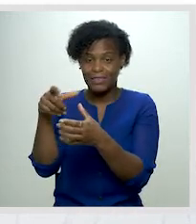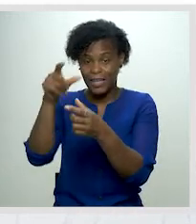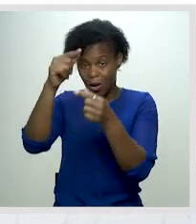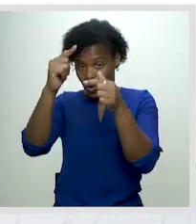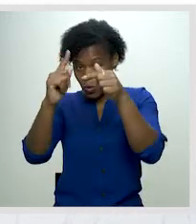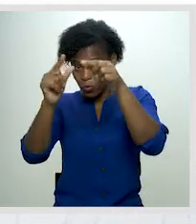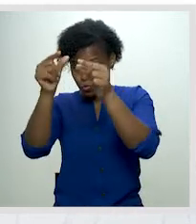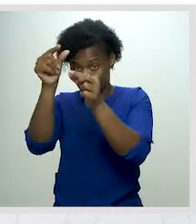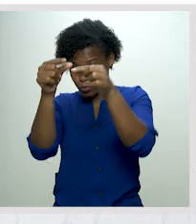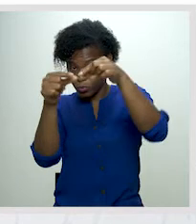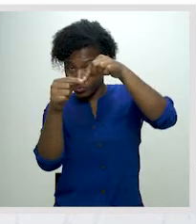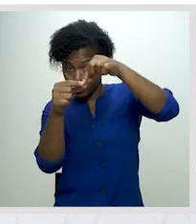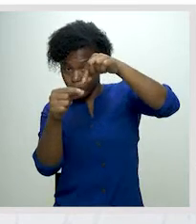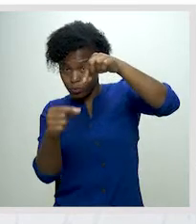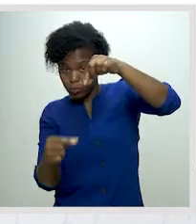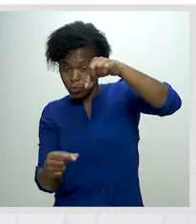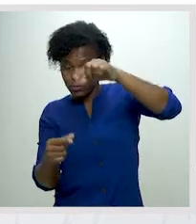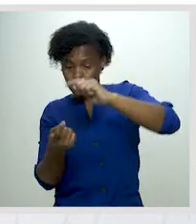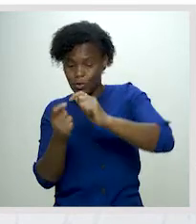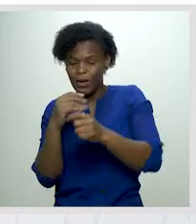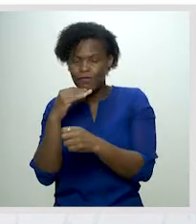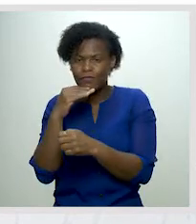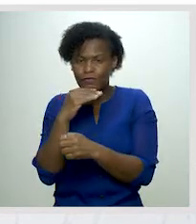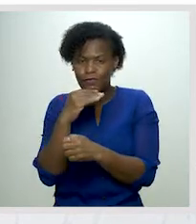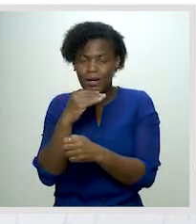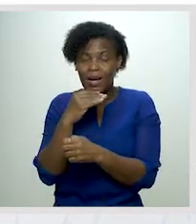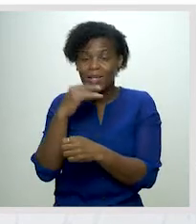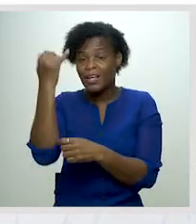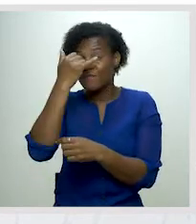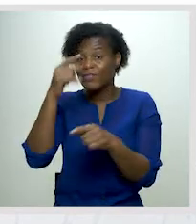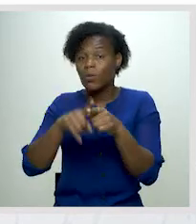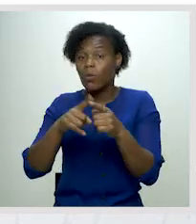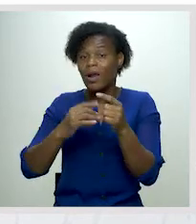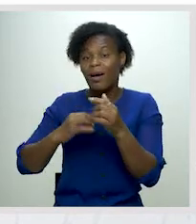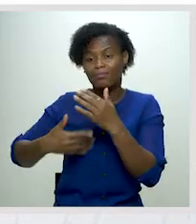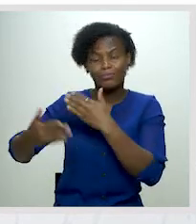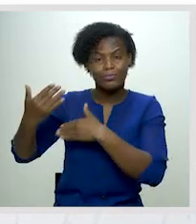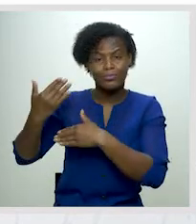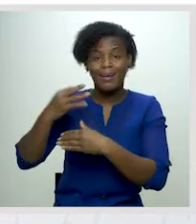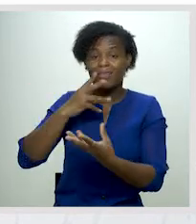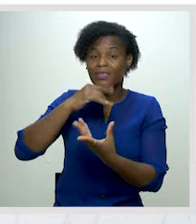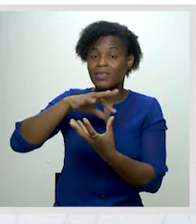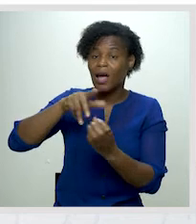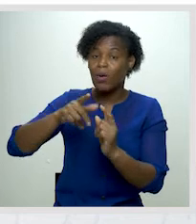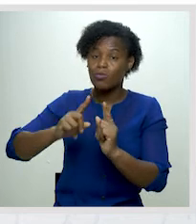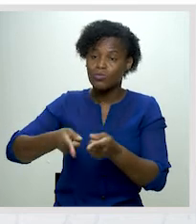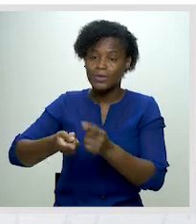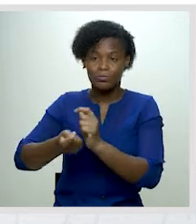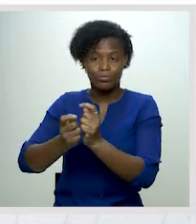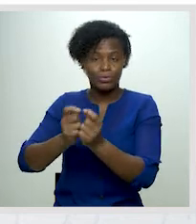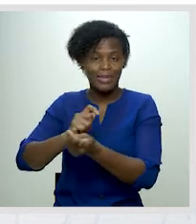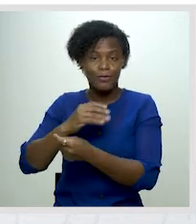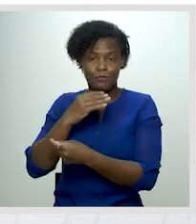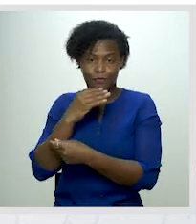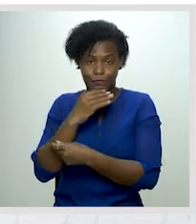refrigerador simula o quê? Quando a Terra, na altura, entrou em estado de